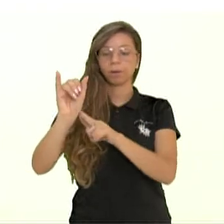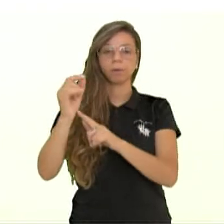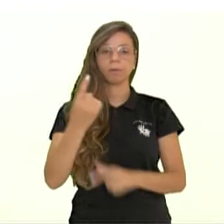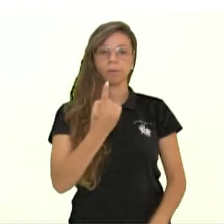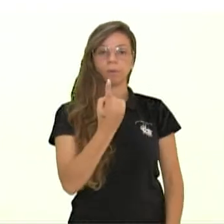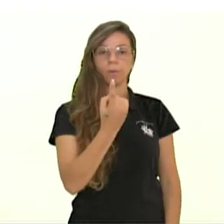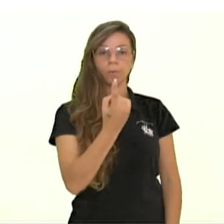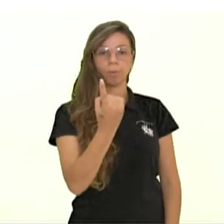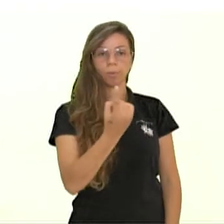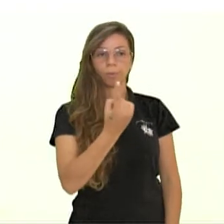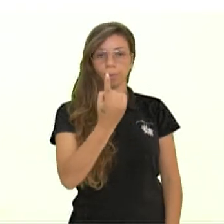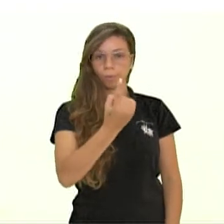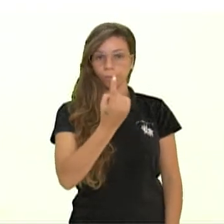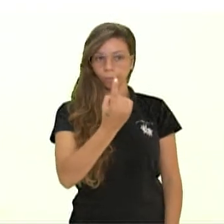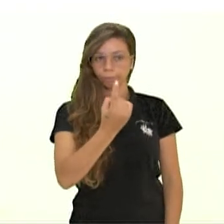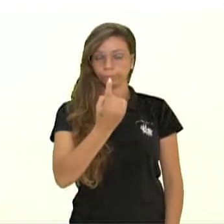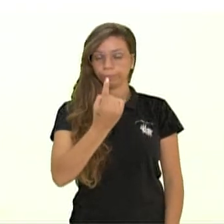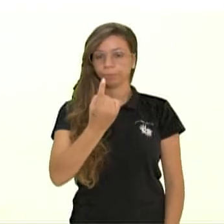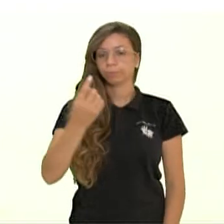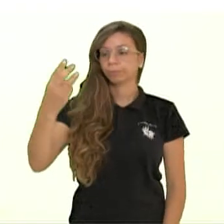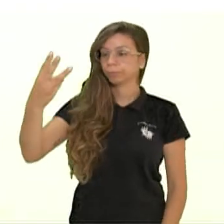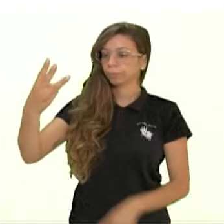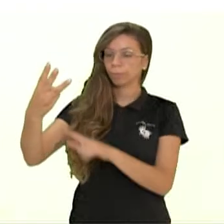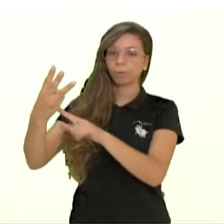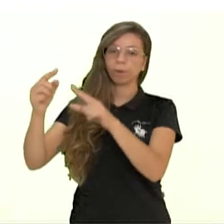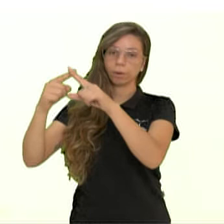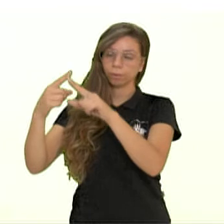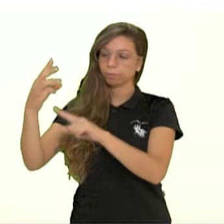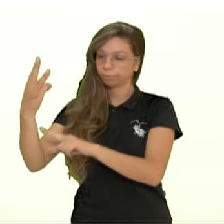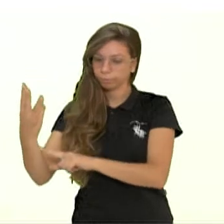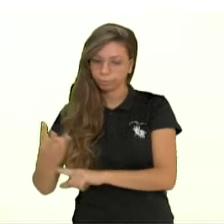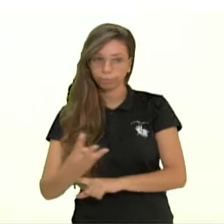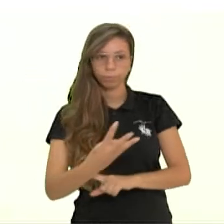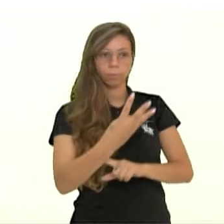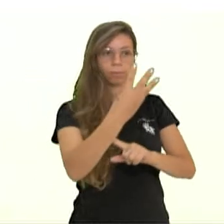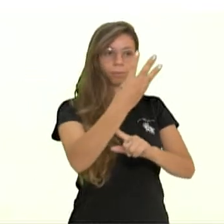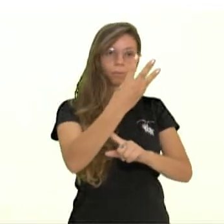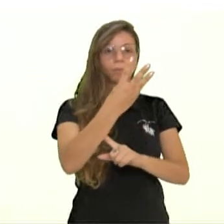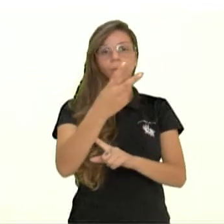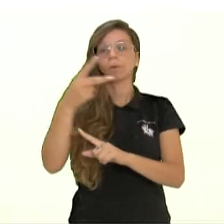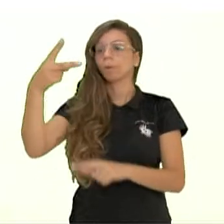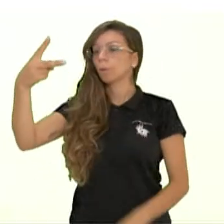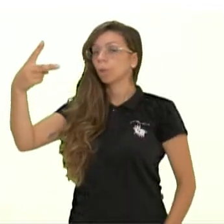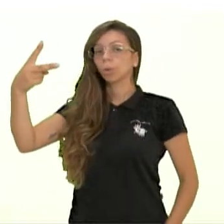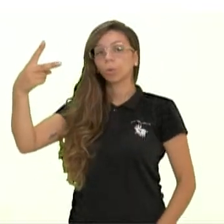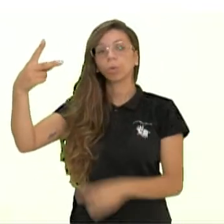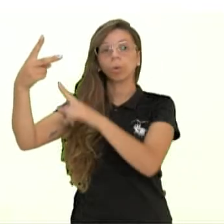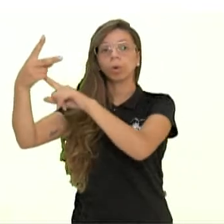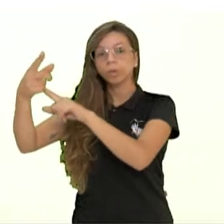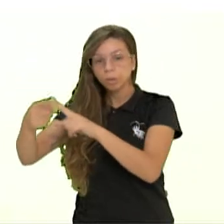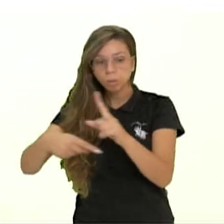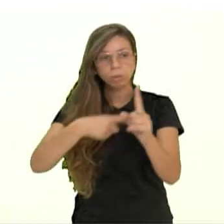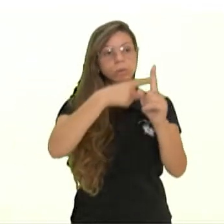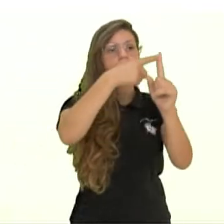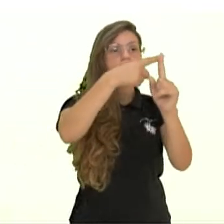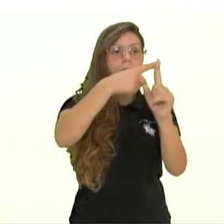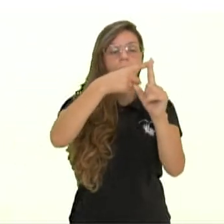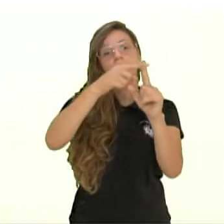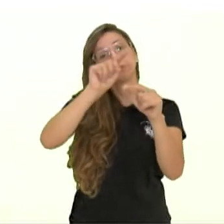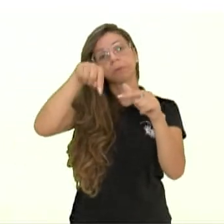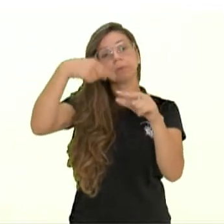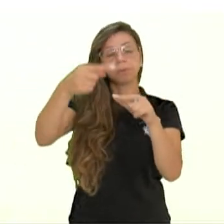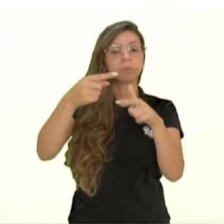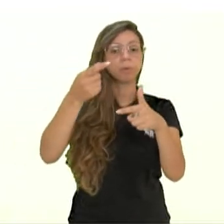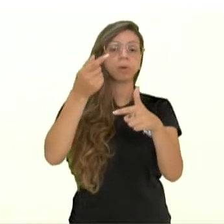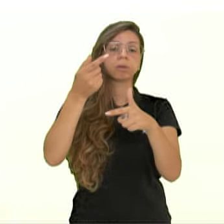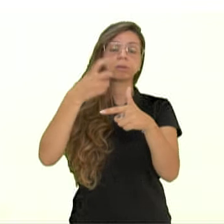de x. Então, passa o 3 multiplicando, passa o 2 somando, depois passa o 5 dividindo. É